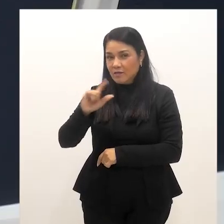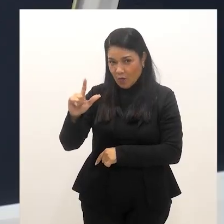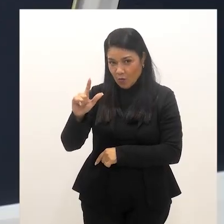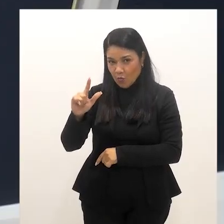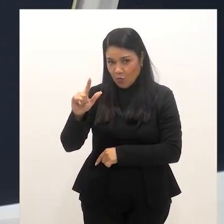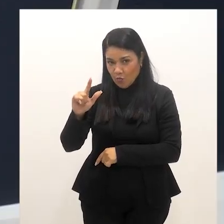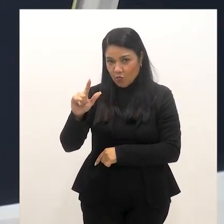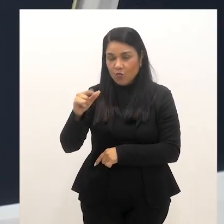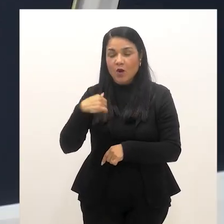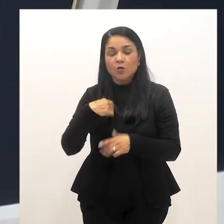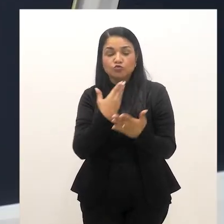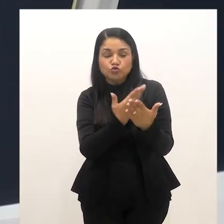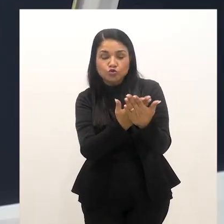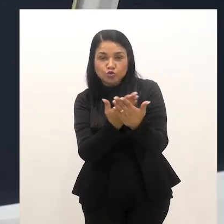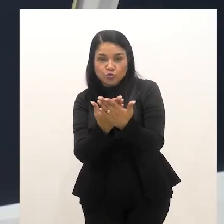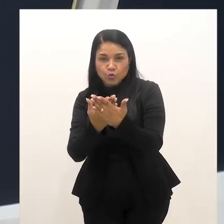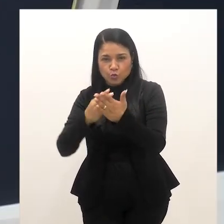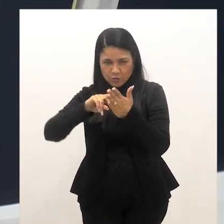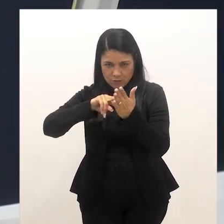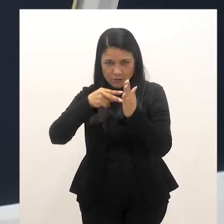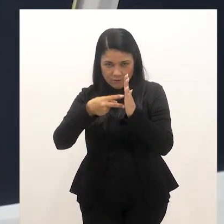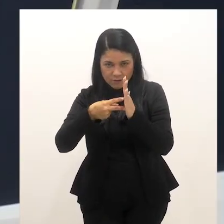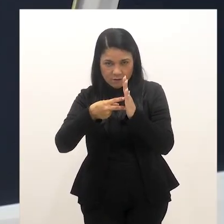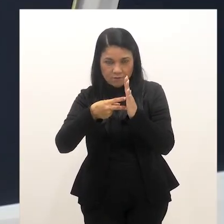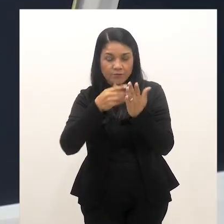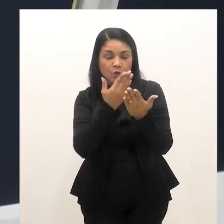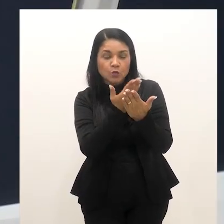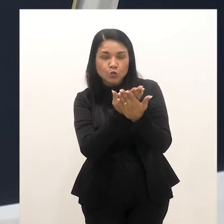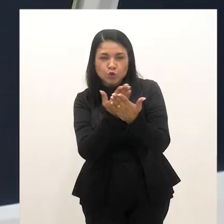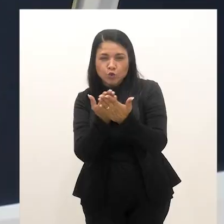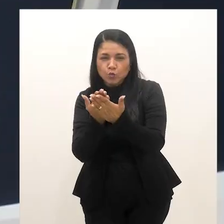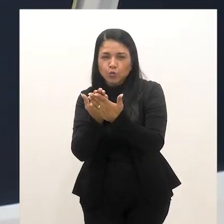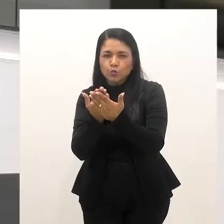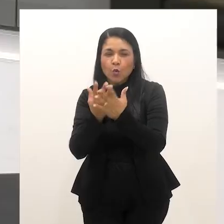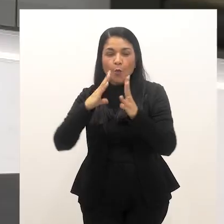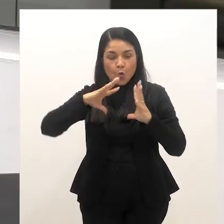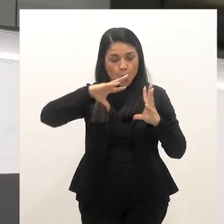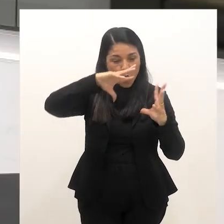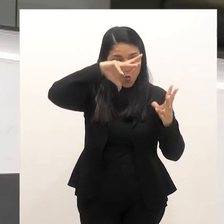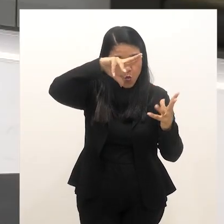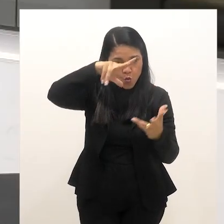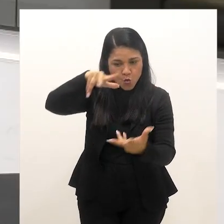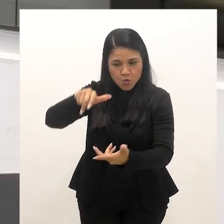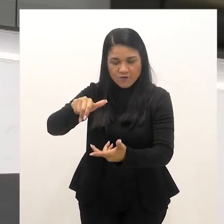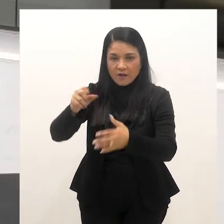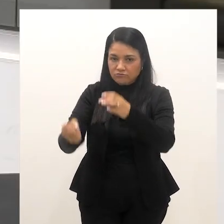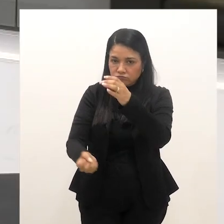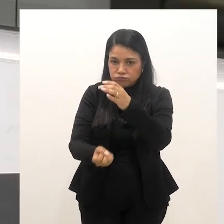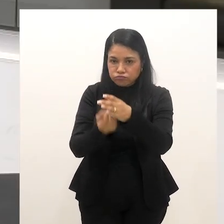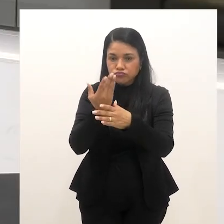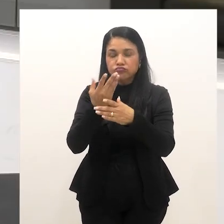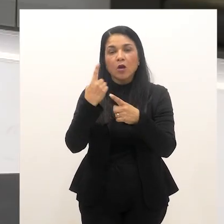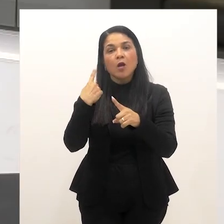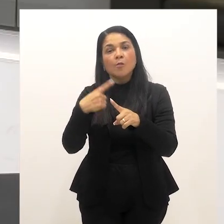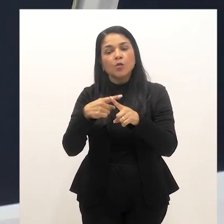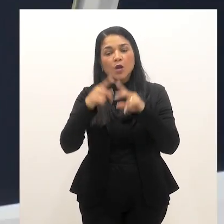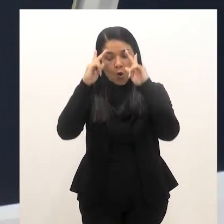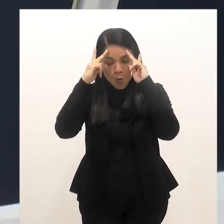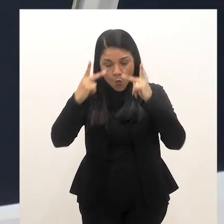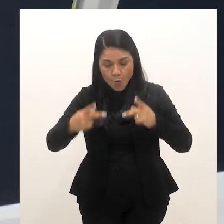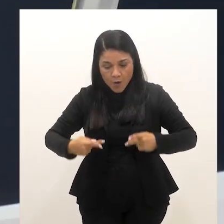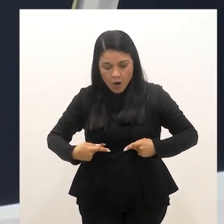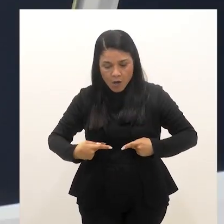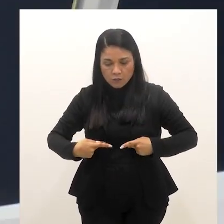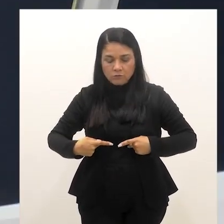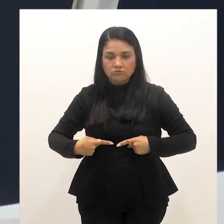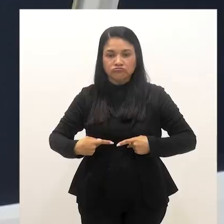é um estudo sobre como o universo foi criado, o porquê que nós, seres humanos, estamos aqui, o